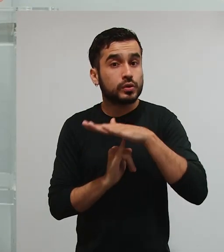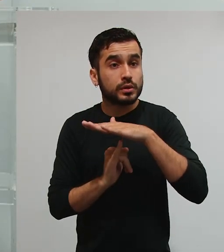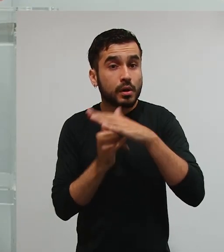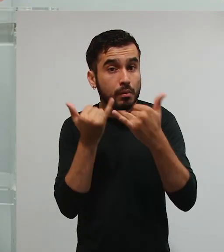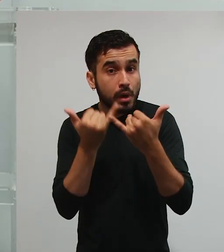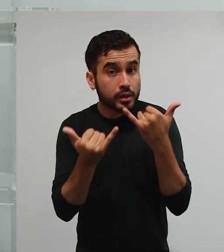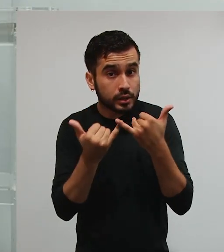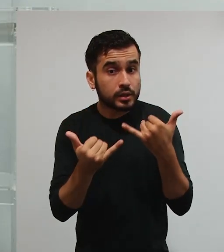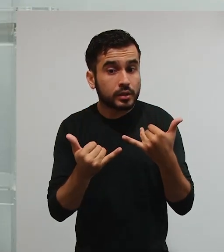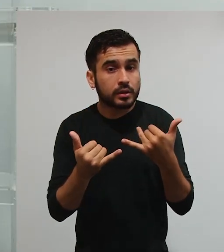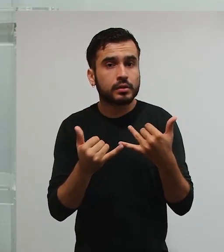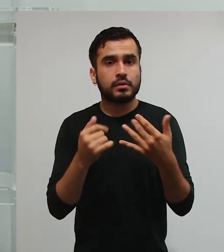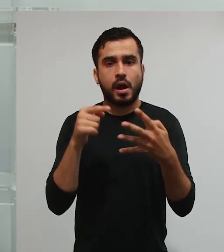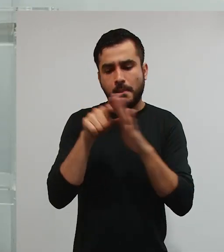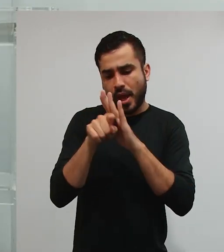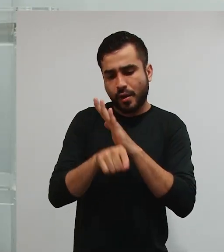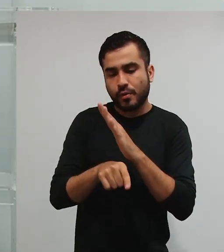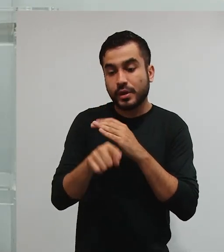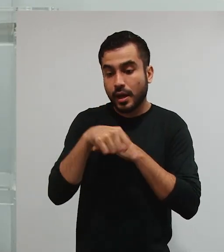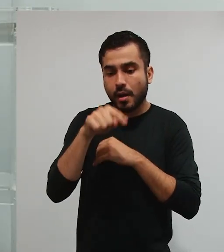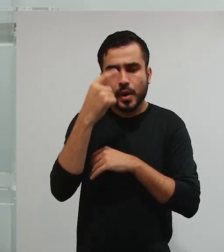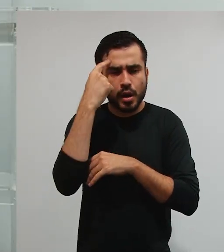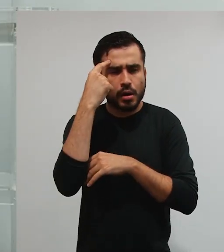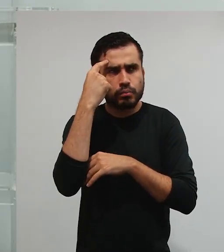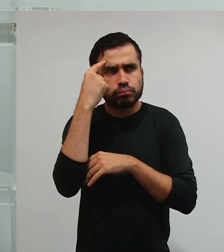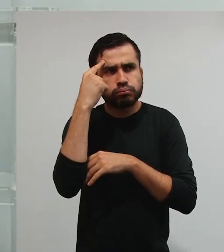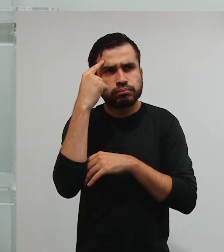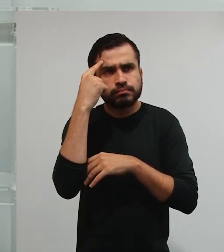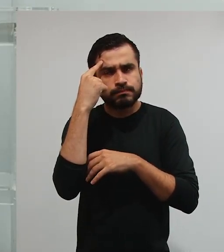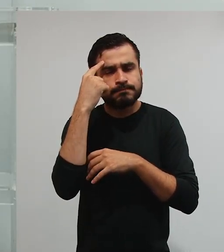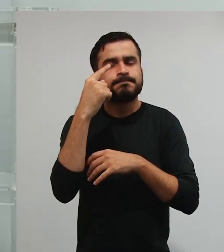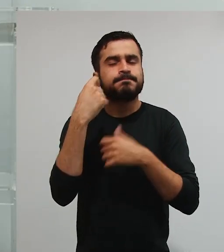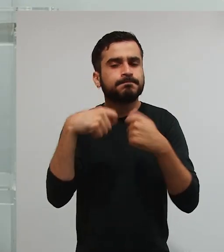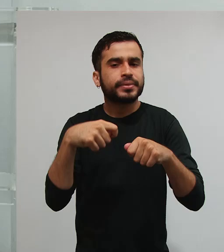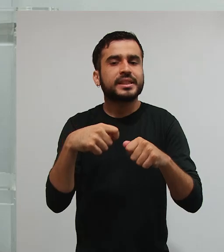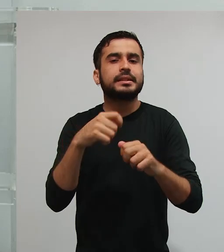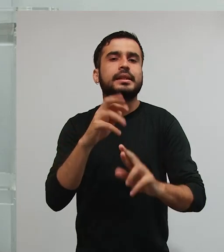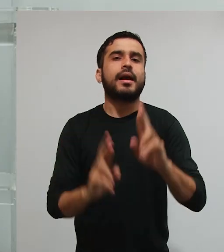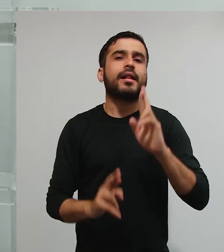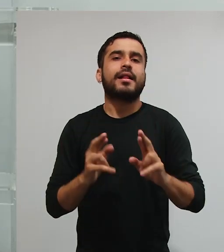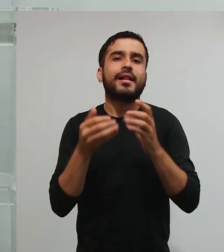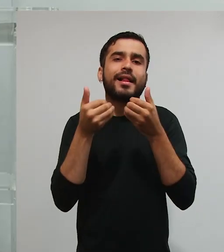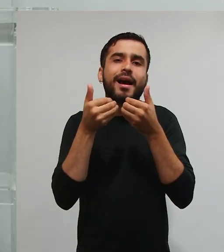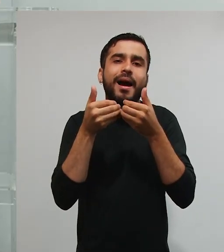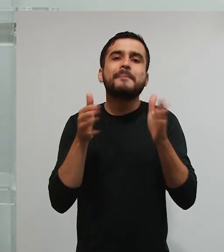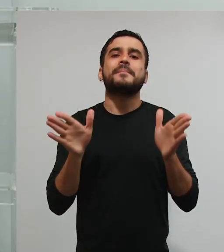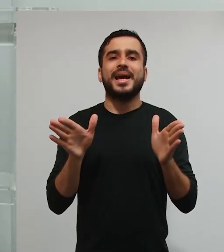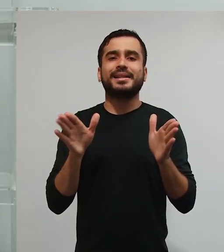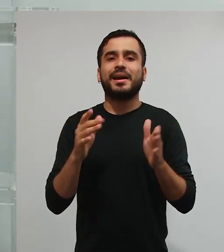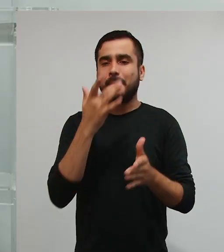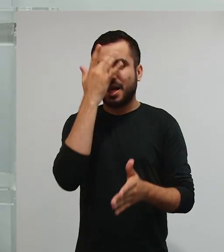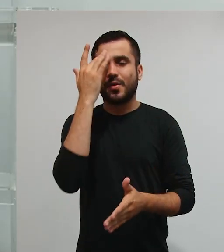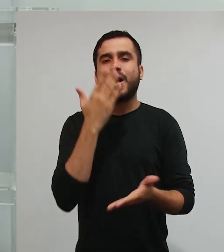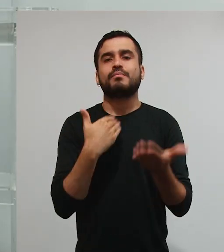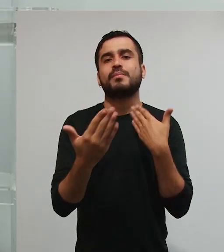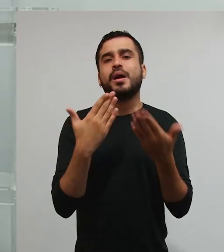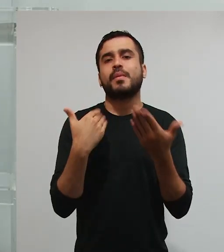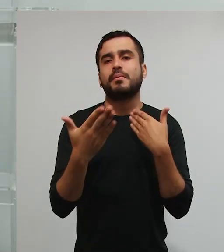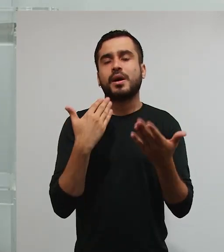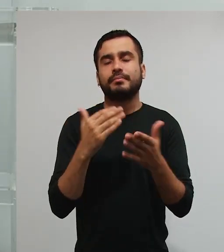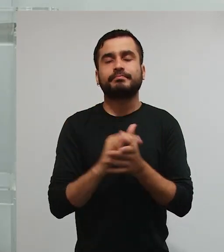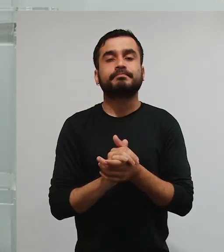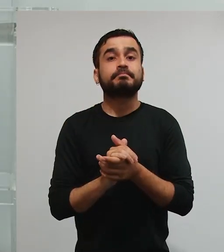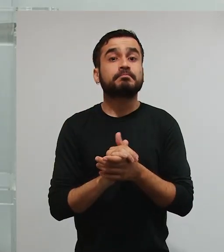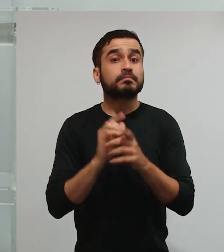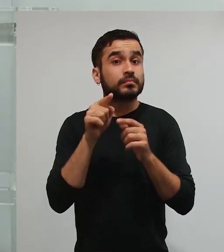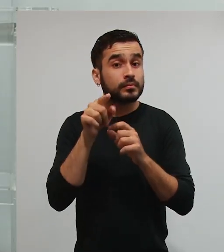algo parecido? Então, são perguntas que são mais subjetivas e ficam abertas à conversação.